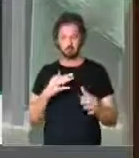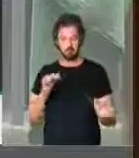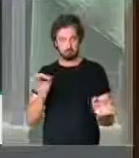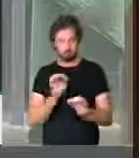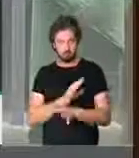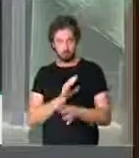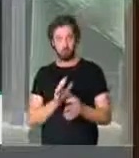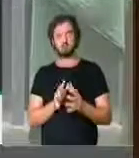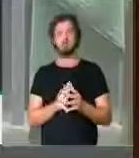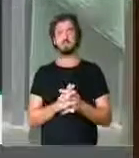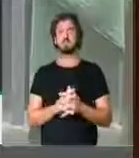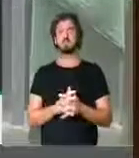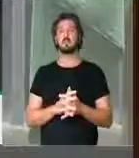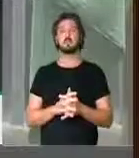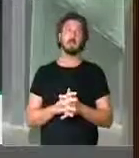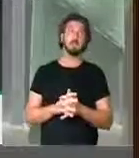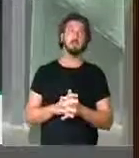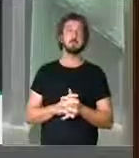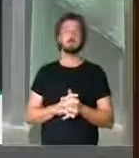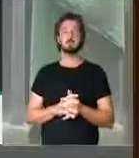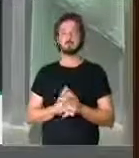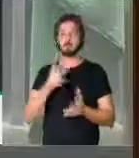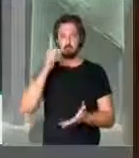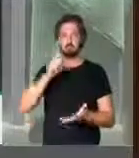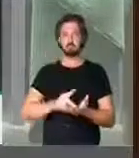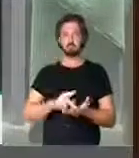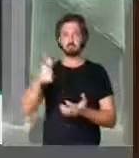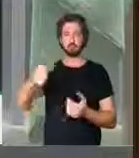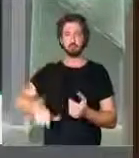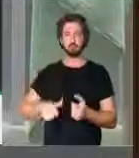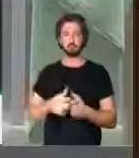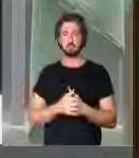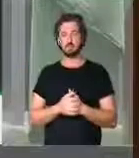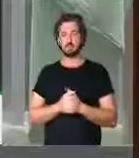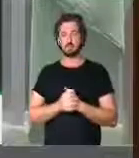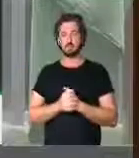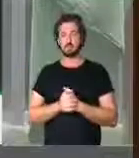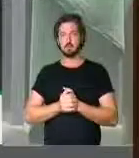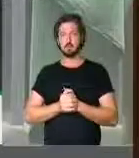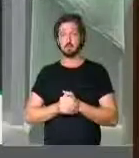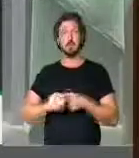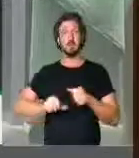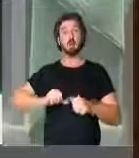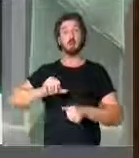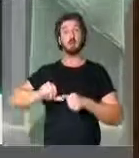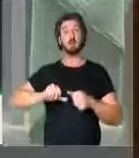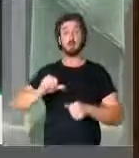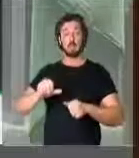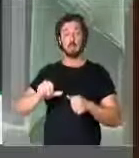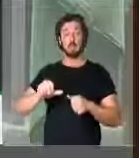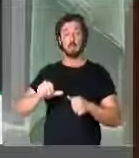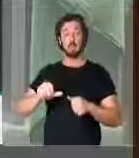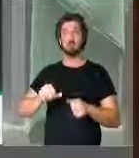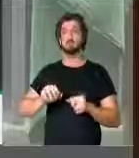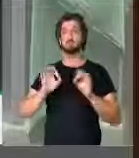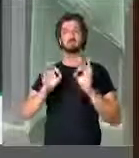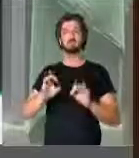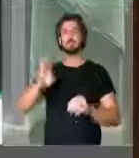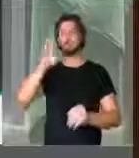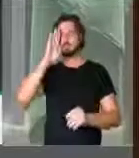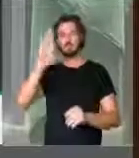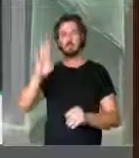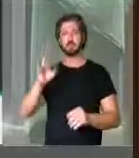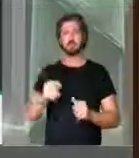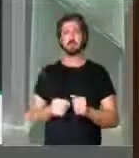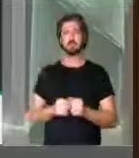concluir e dizer que, e reafirmar, né, a mudança vai estar, sem dúvida alguma, no principal ator